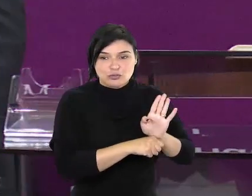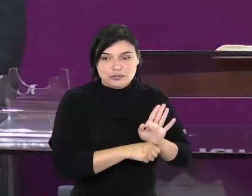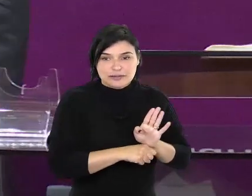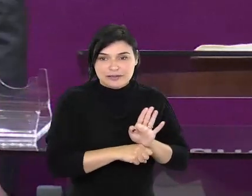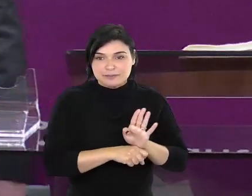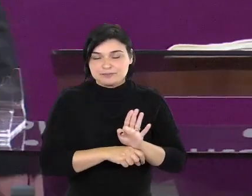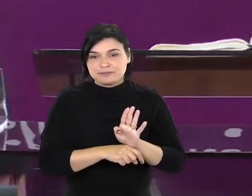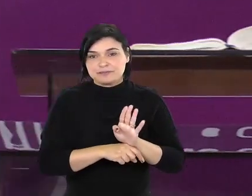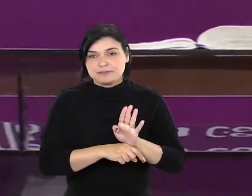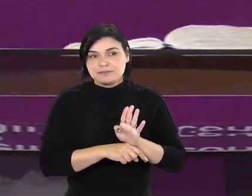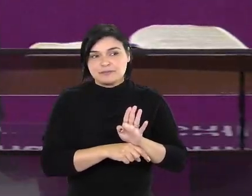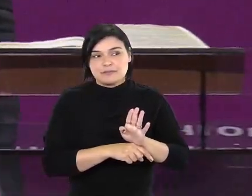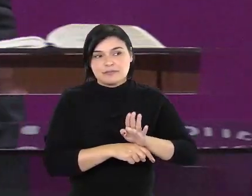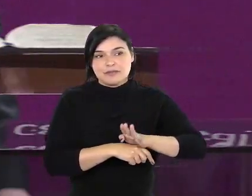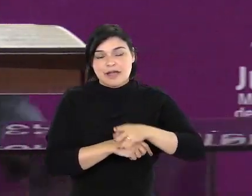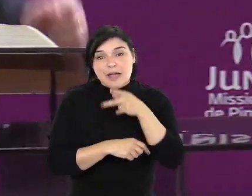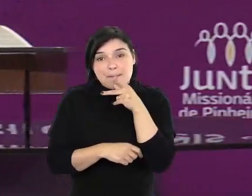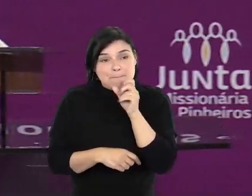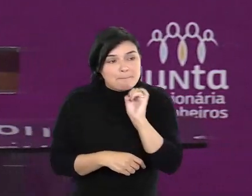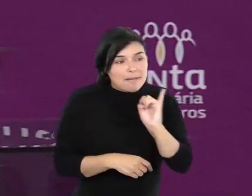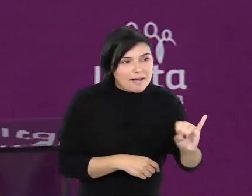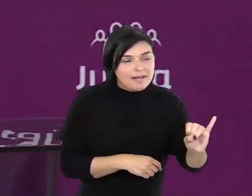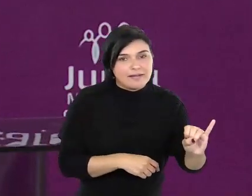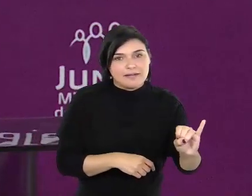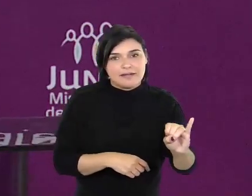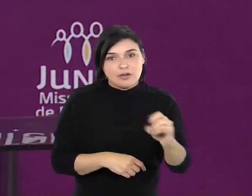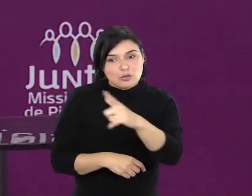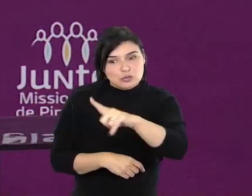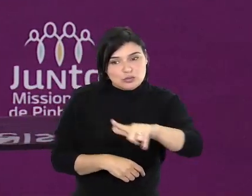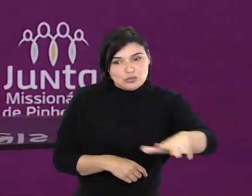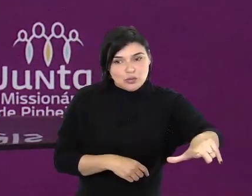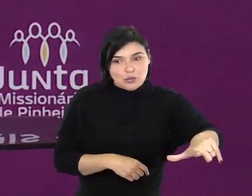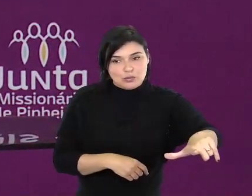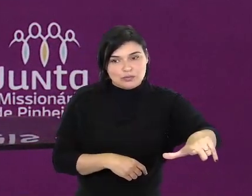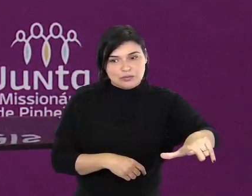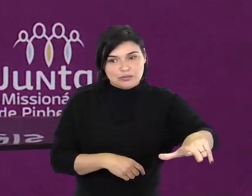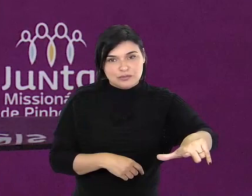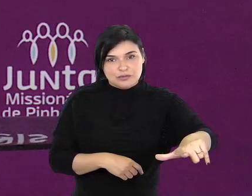sabia disso veja o que que Paulo vai dizer